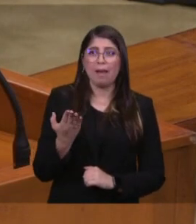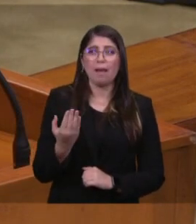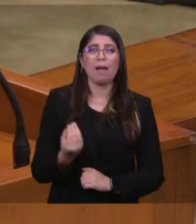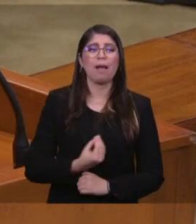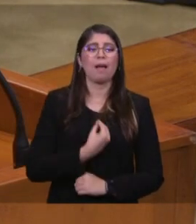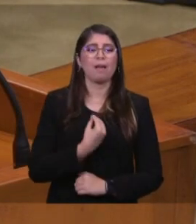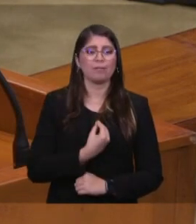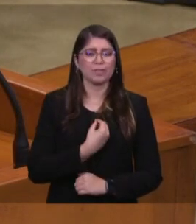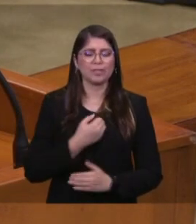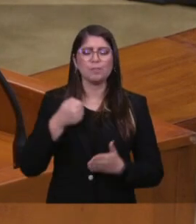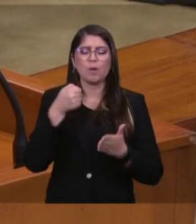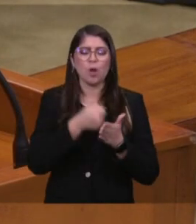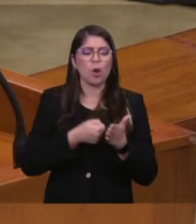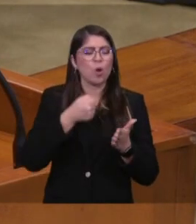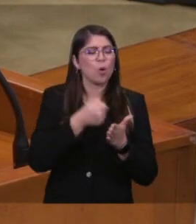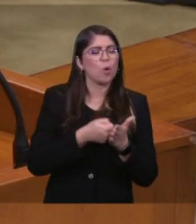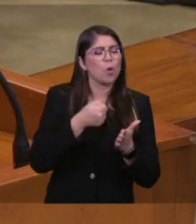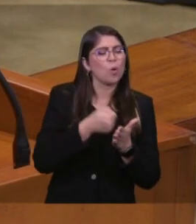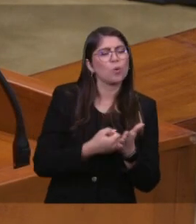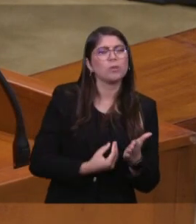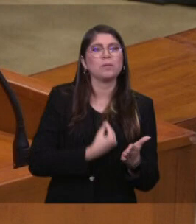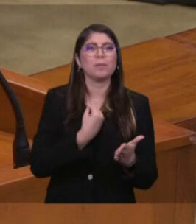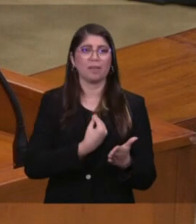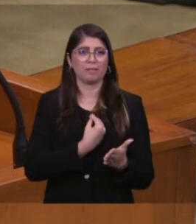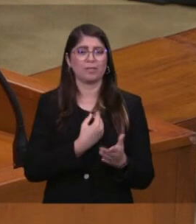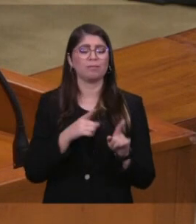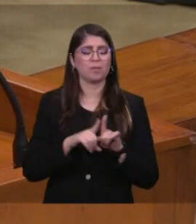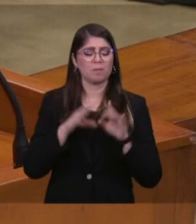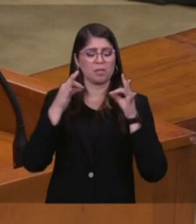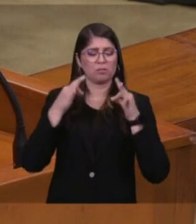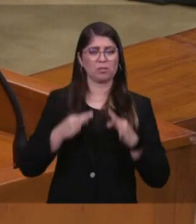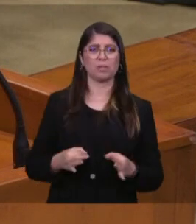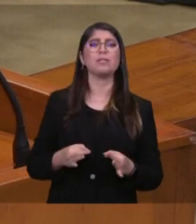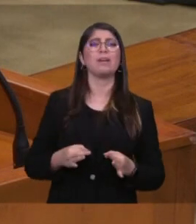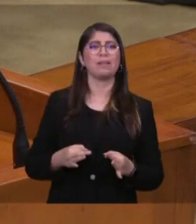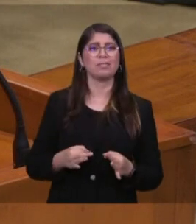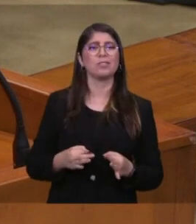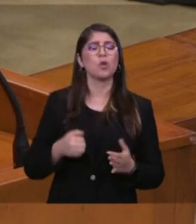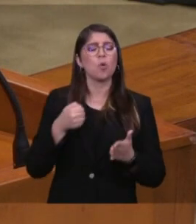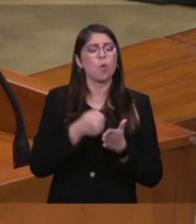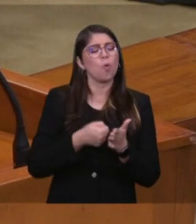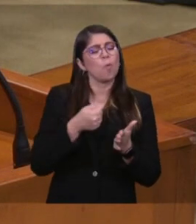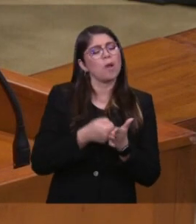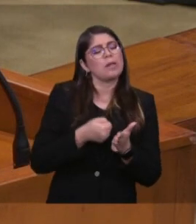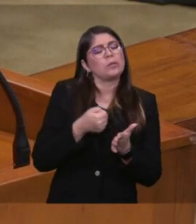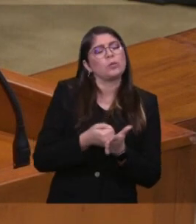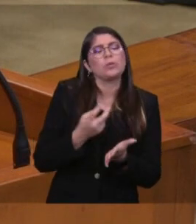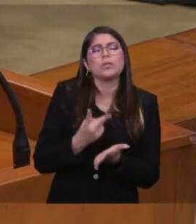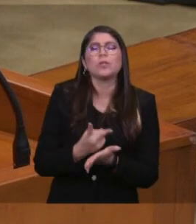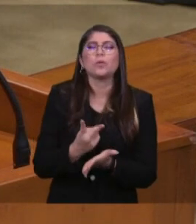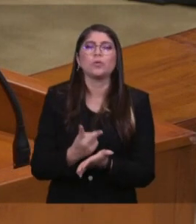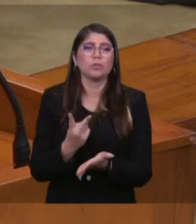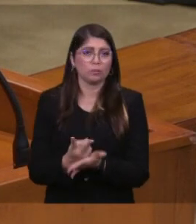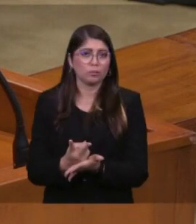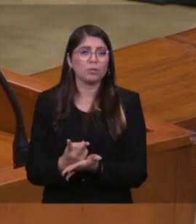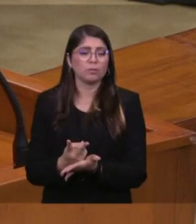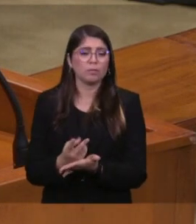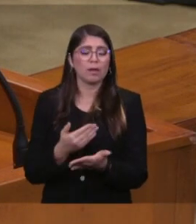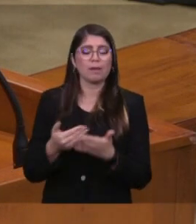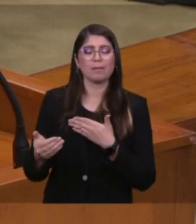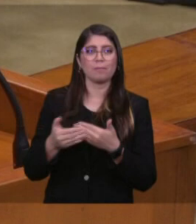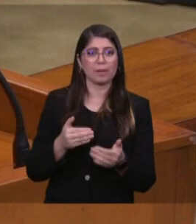ministros, há uma luta pela vida e pela dignidade, uma luta que seguirá em curso, independente e para além